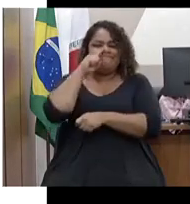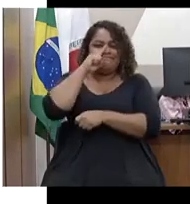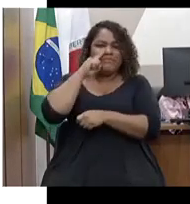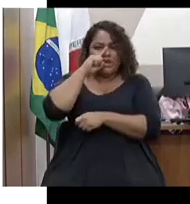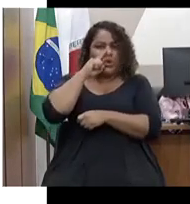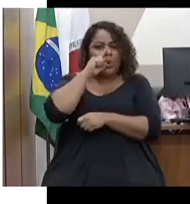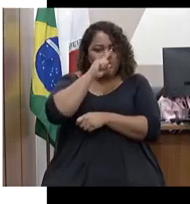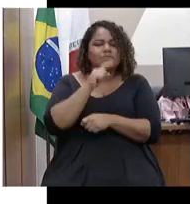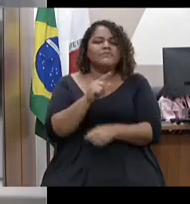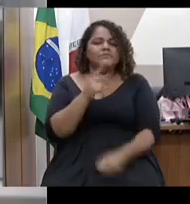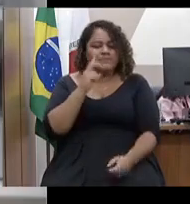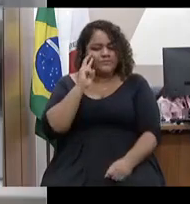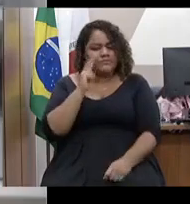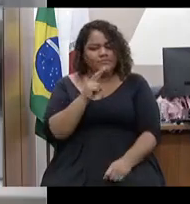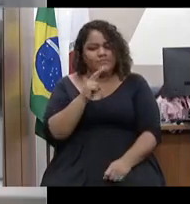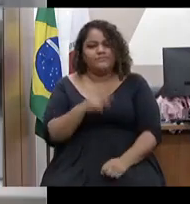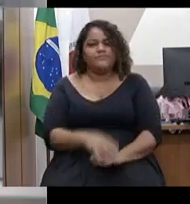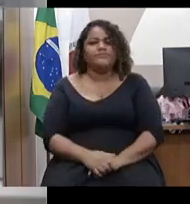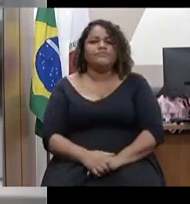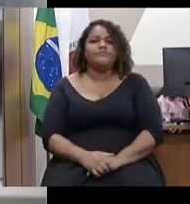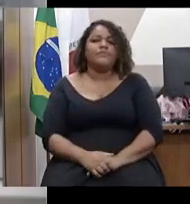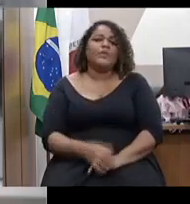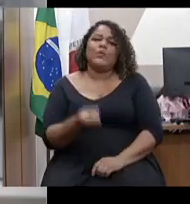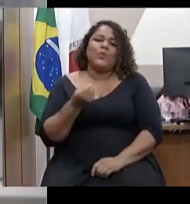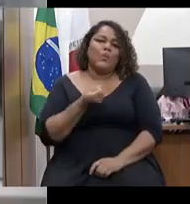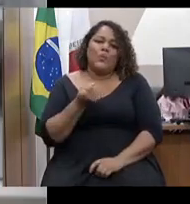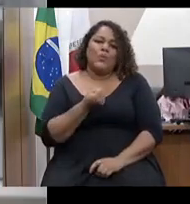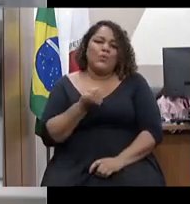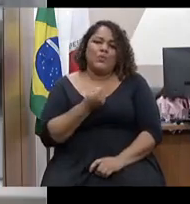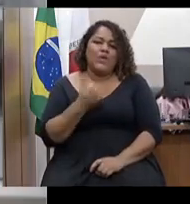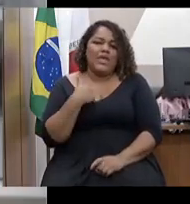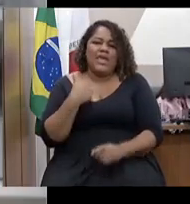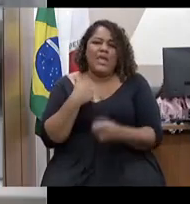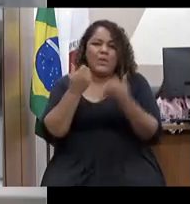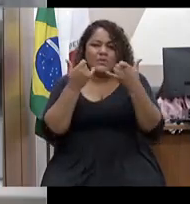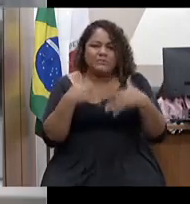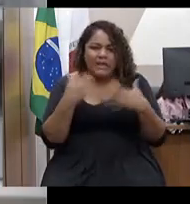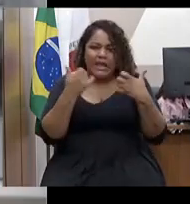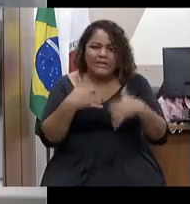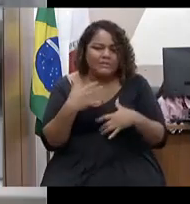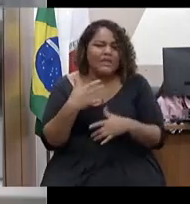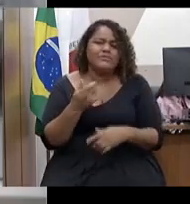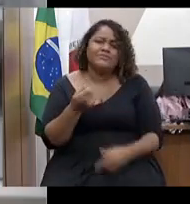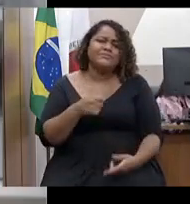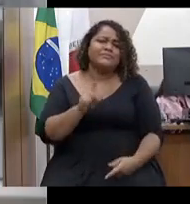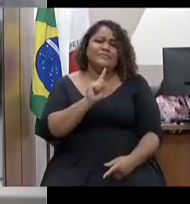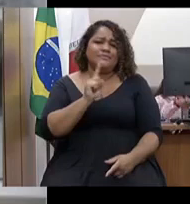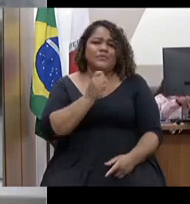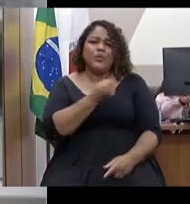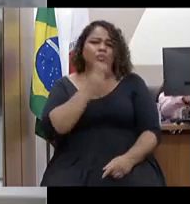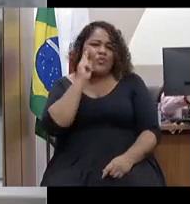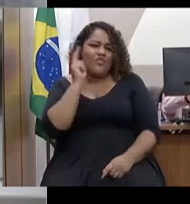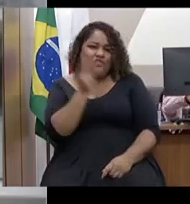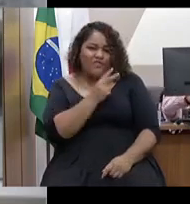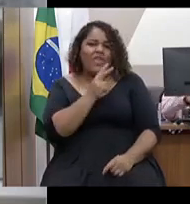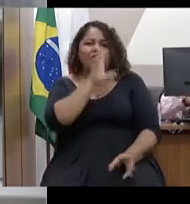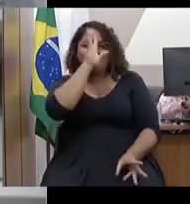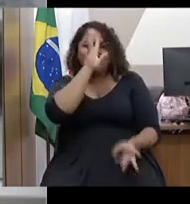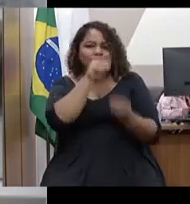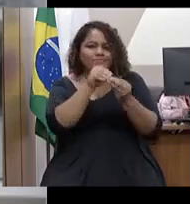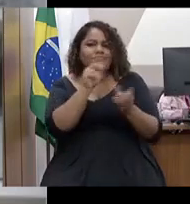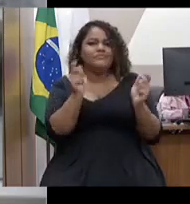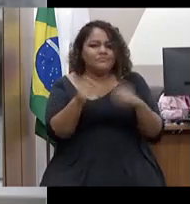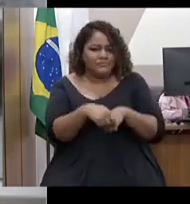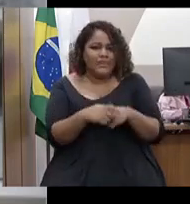os números falam por si só não precisa da gente da gente ficar repetindo esses números né mas assim é importante saber né